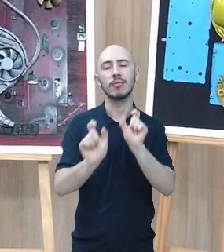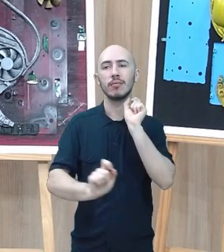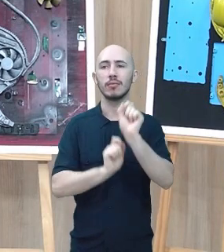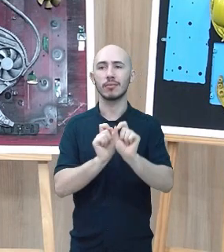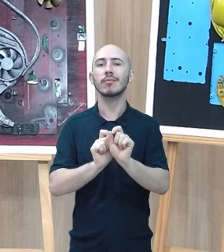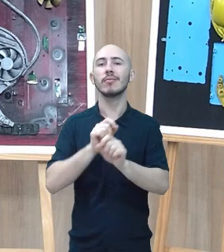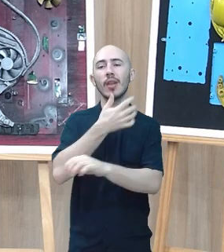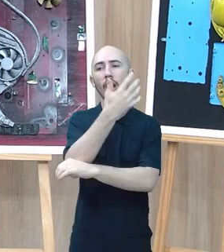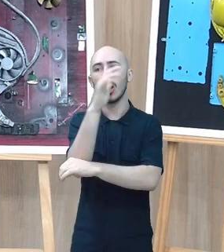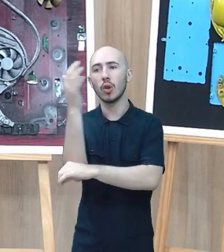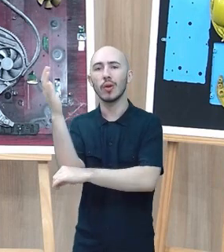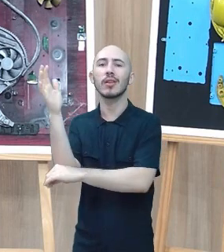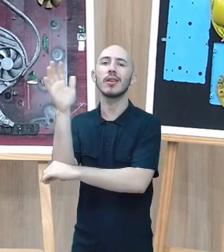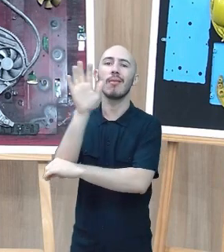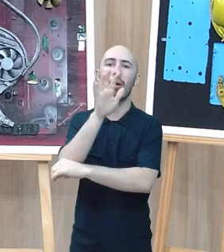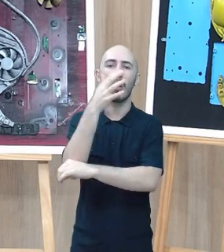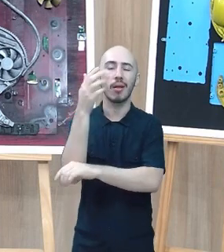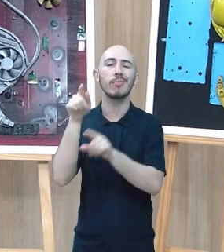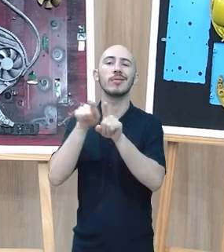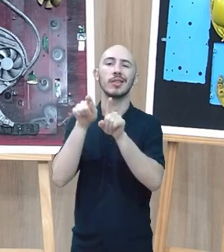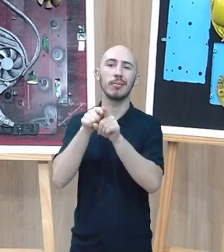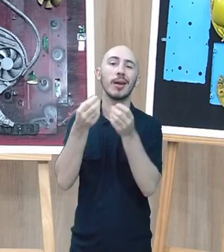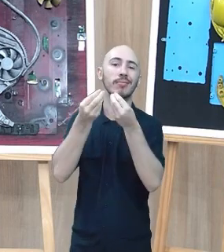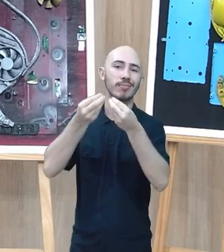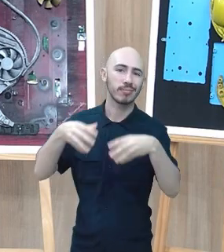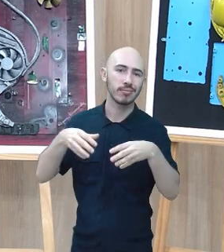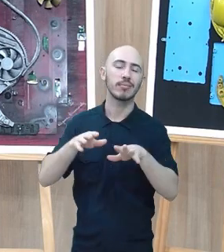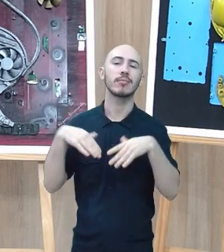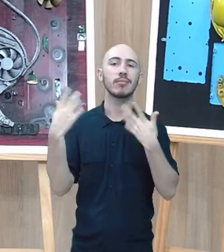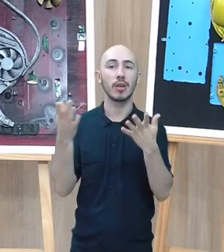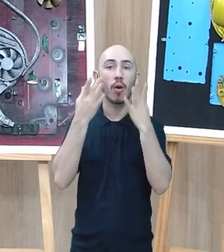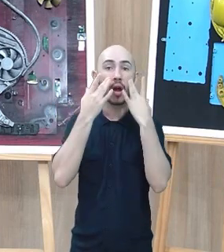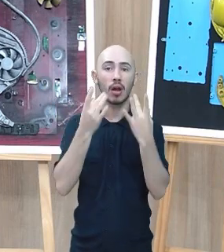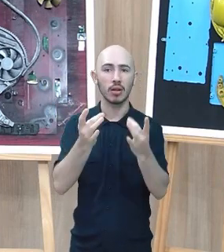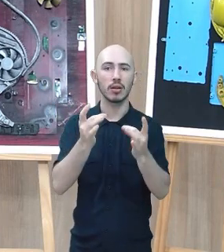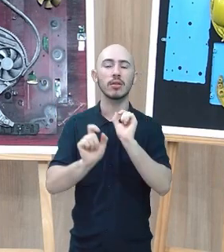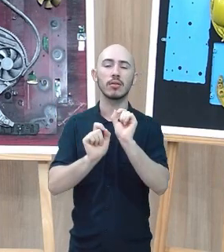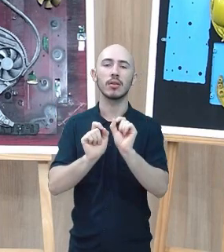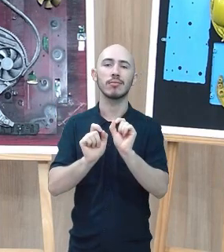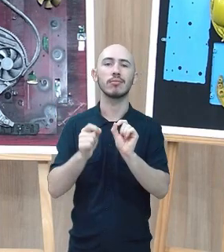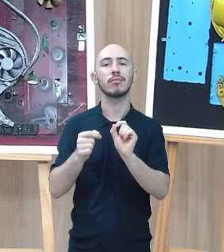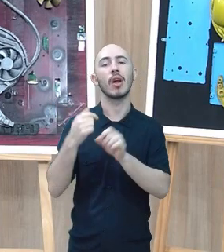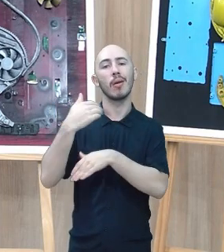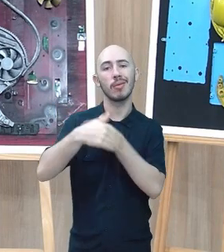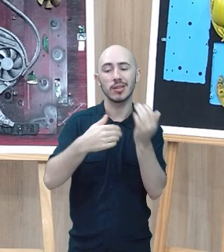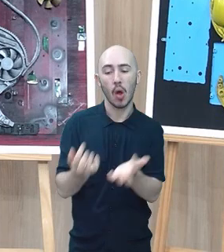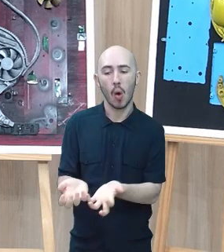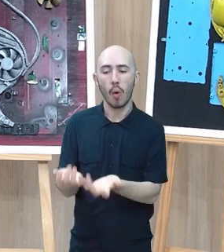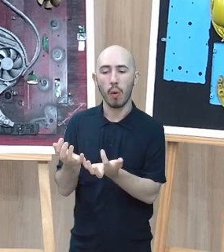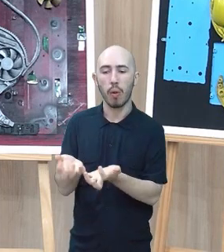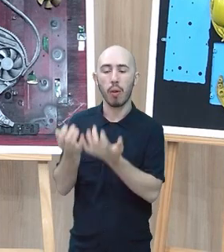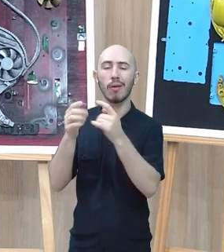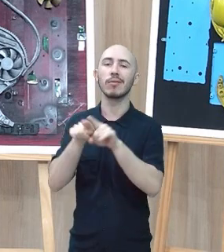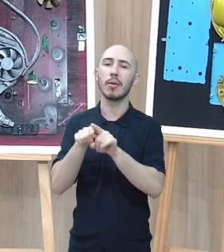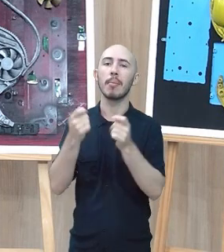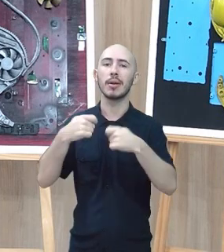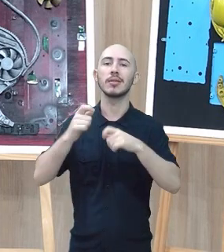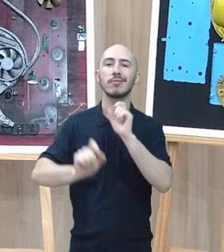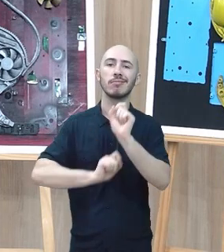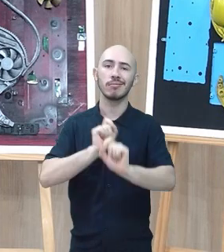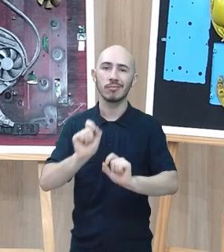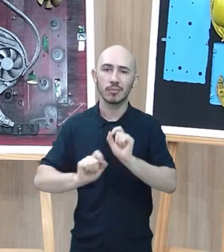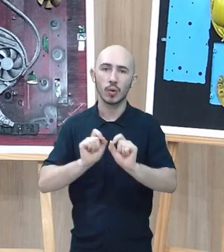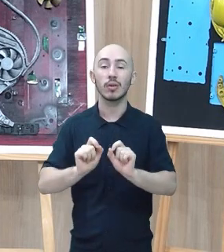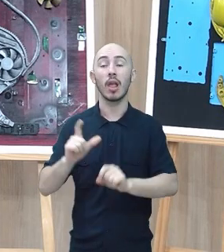questões climáticas, certo? Então, a gente chama atenção aqui que nesse processo de incineração, ele precisa ser